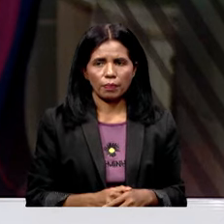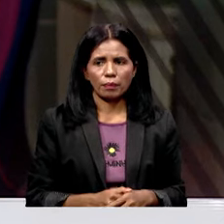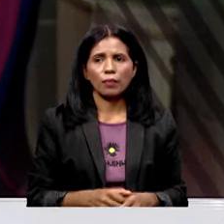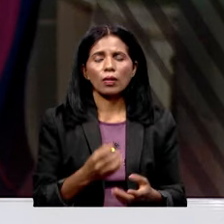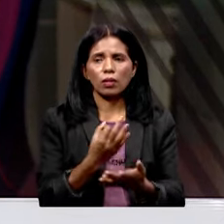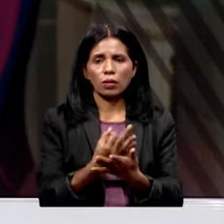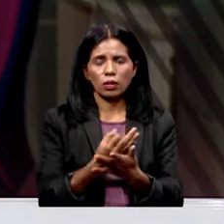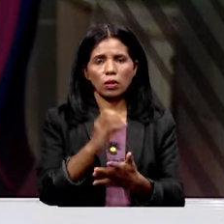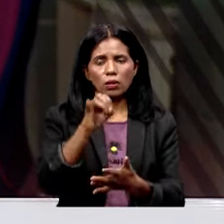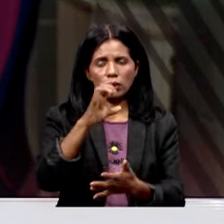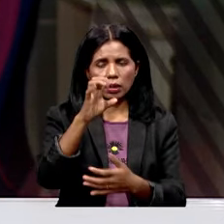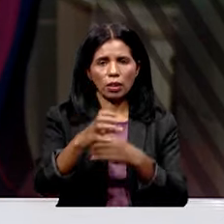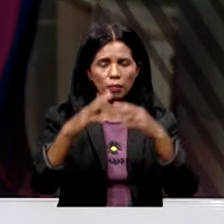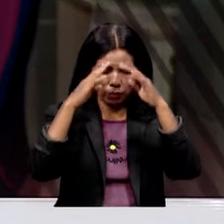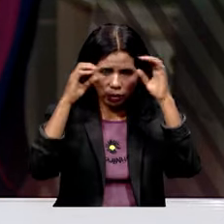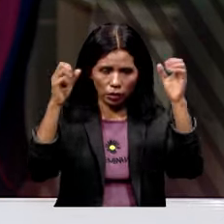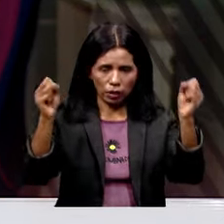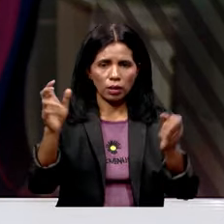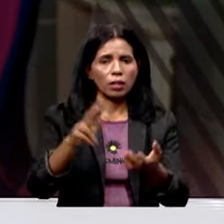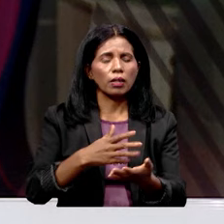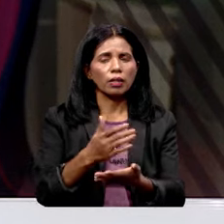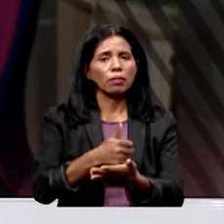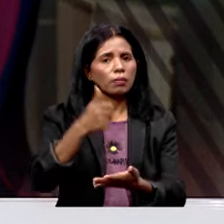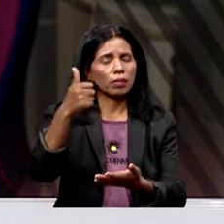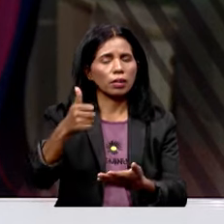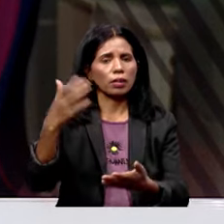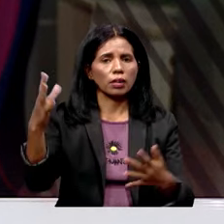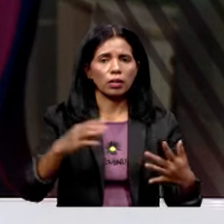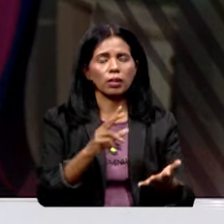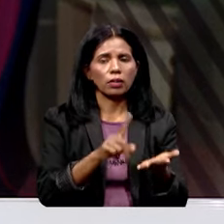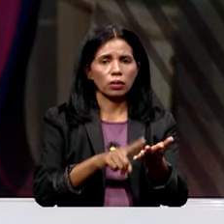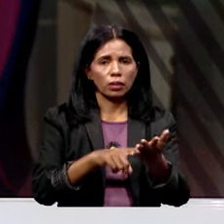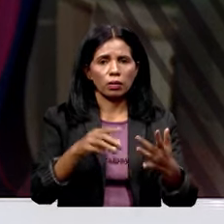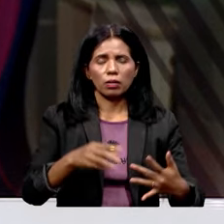Orçamento Geral do Estado, Presidência da República, passa e a especialidade.